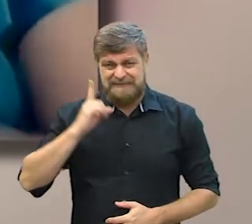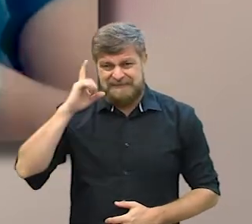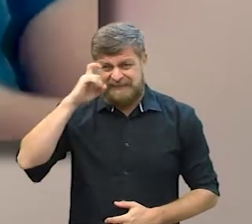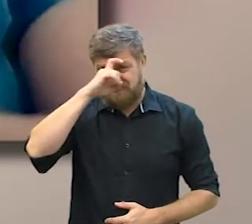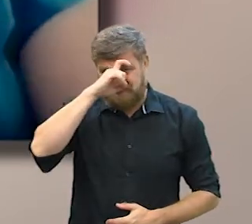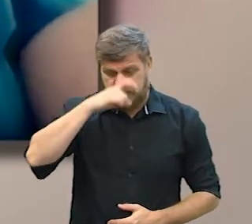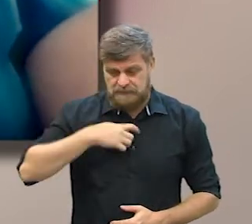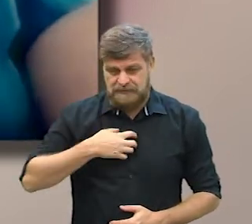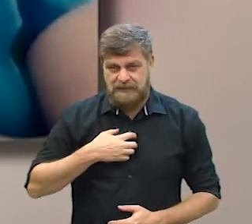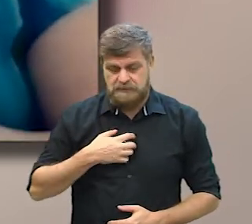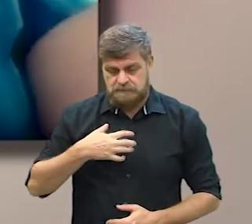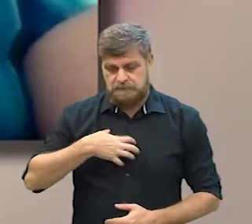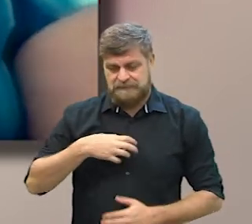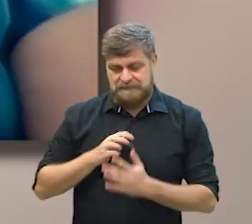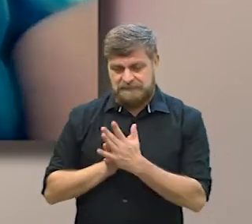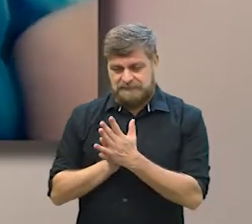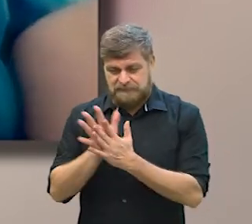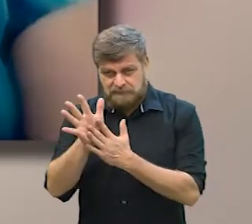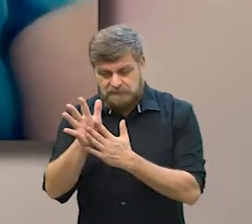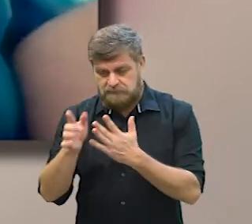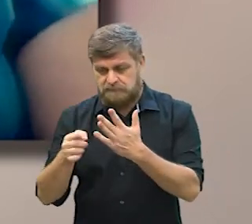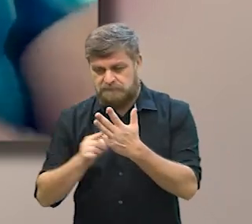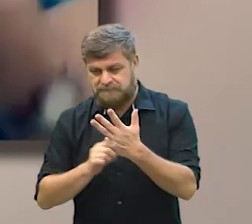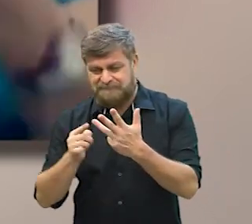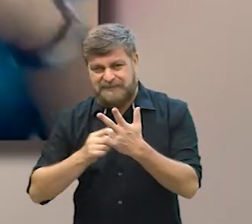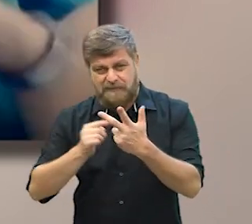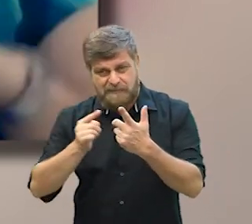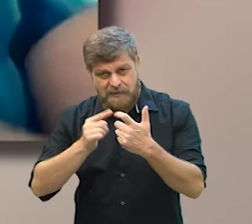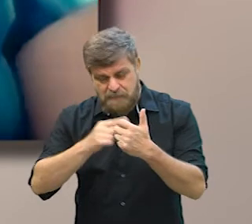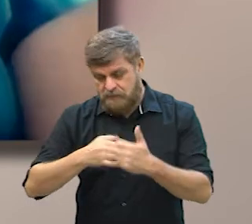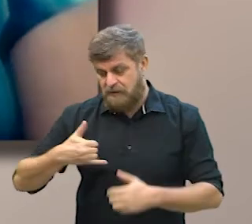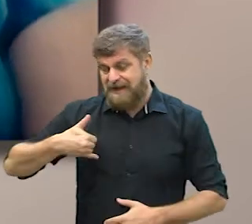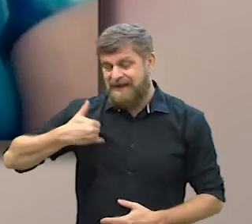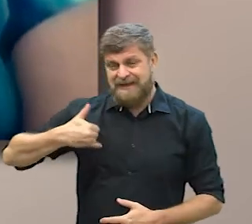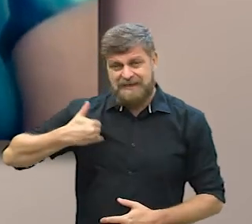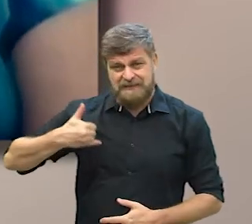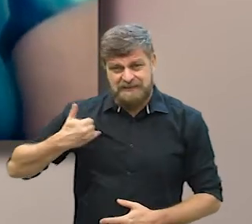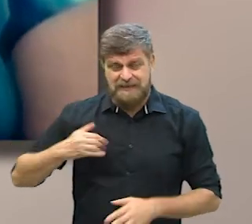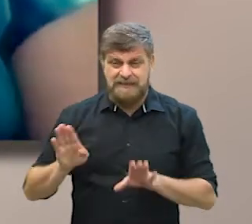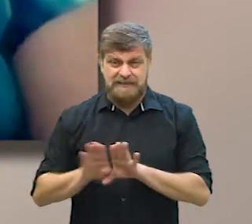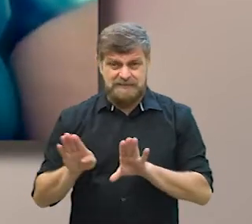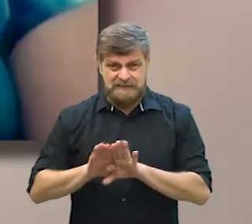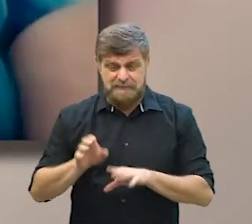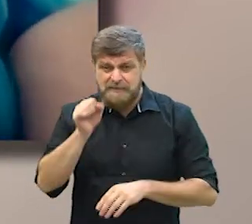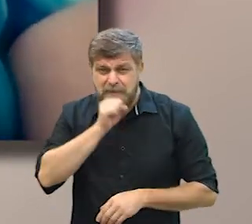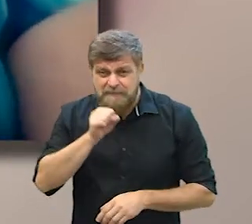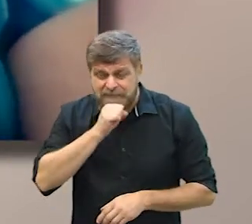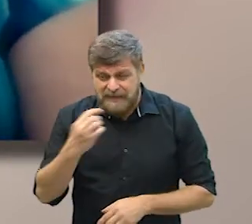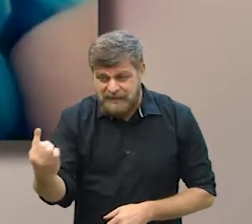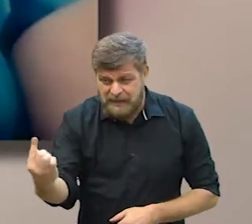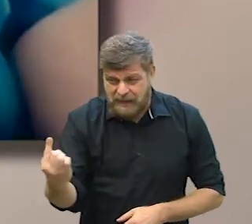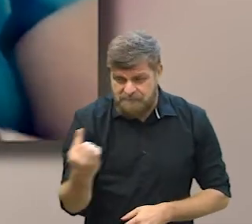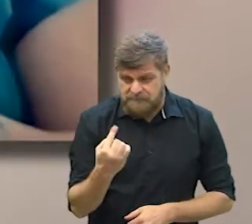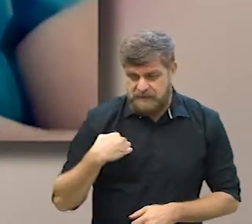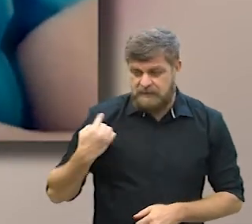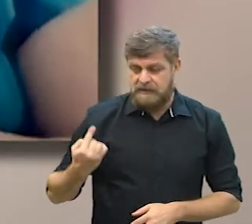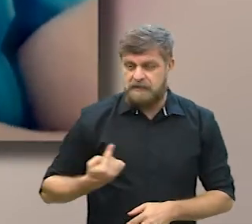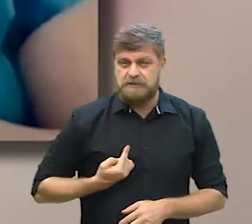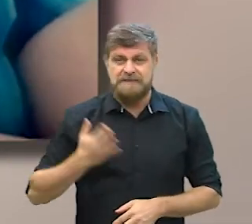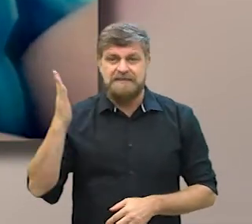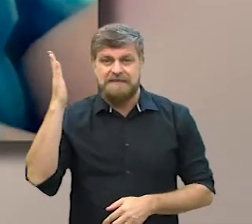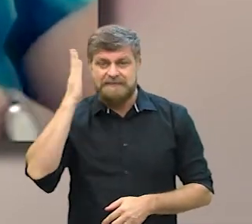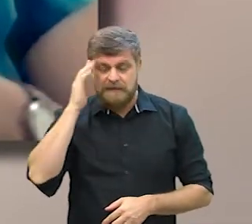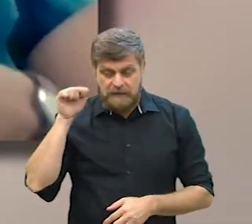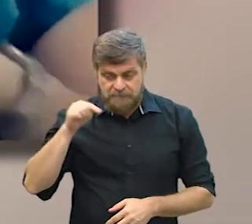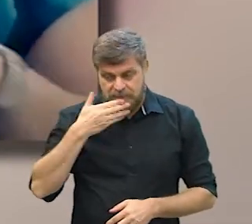uma disfunção até sensorial, e dependendo da idade também que vem para nós, a gente vai